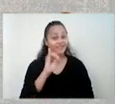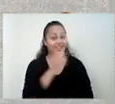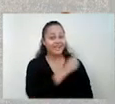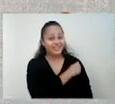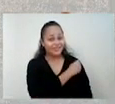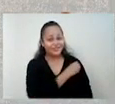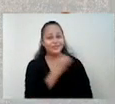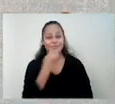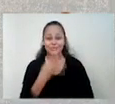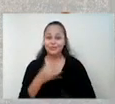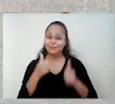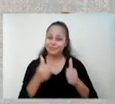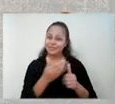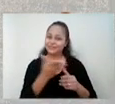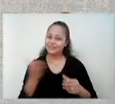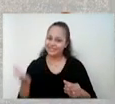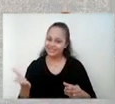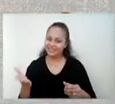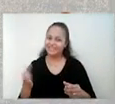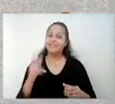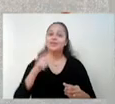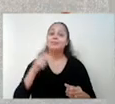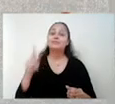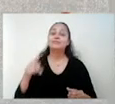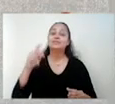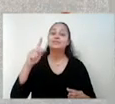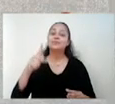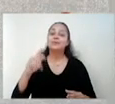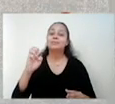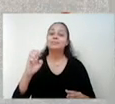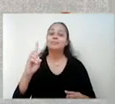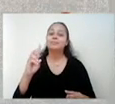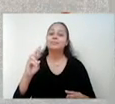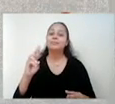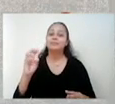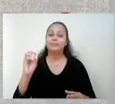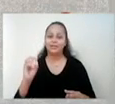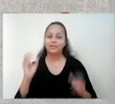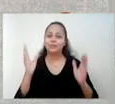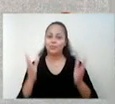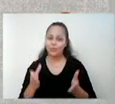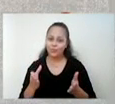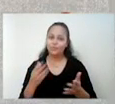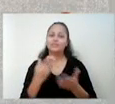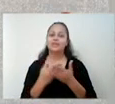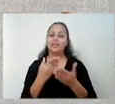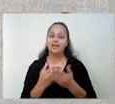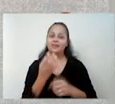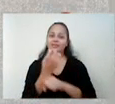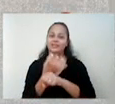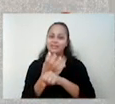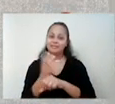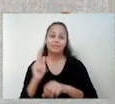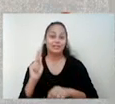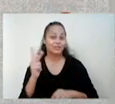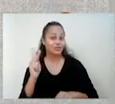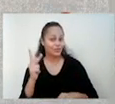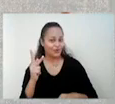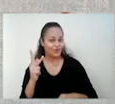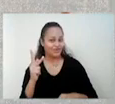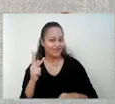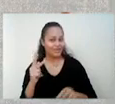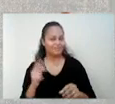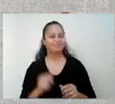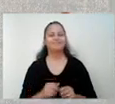Olá, pessoal, tudo bem com vocês? Eu sou o professor Pedro e hoje vamos ter mais uma aula de história. Estão